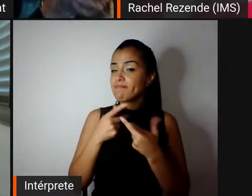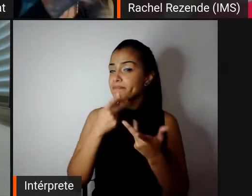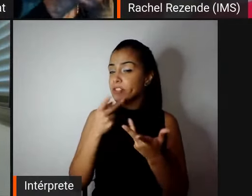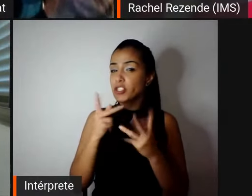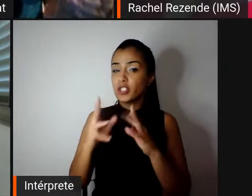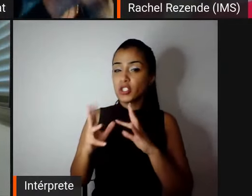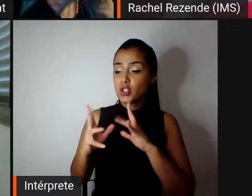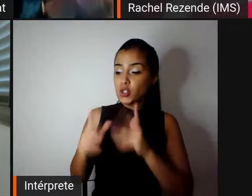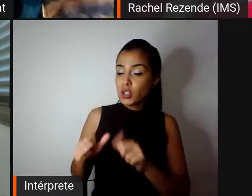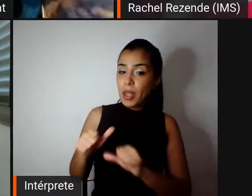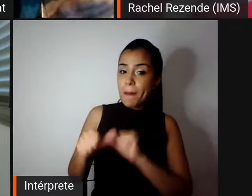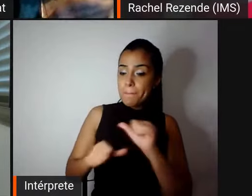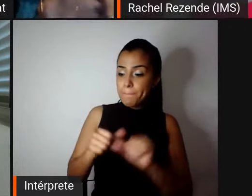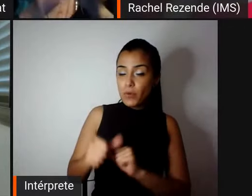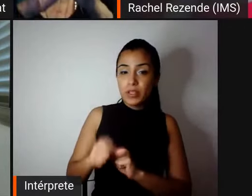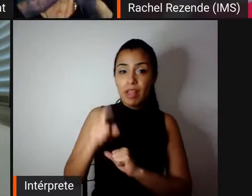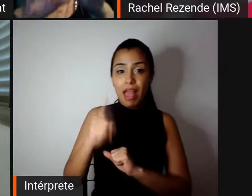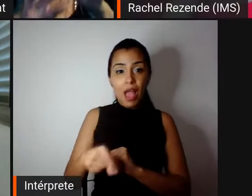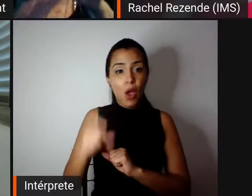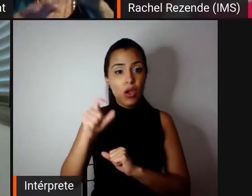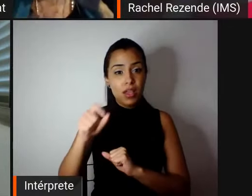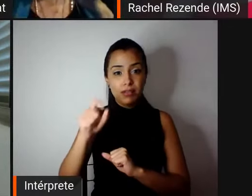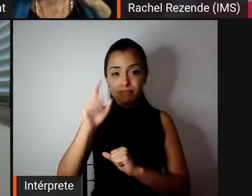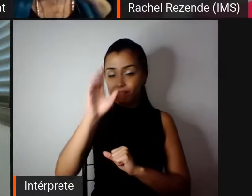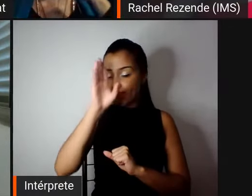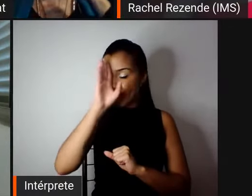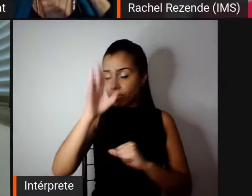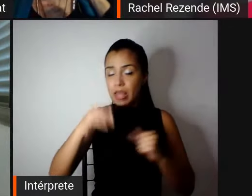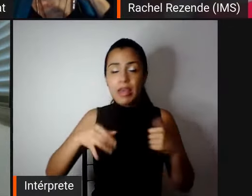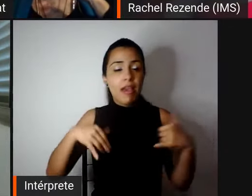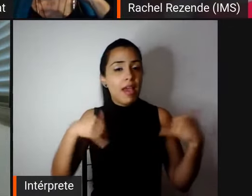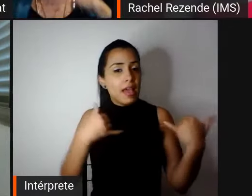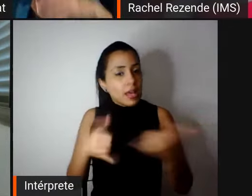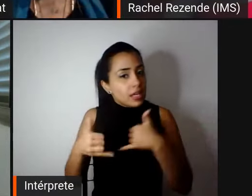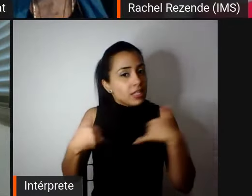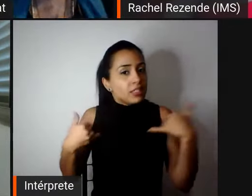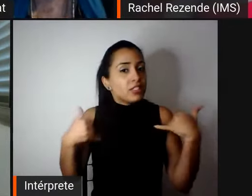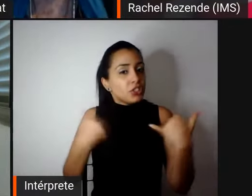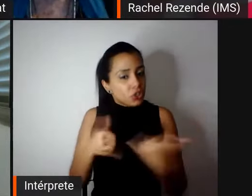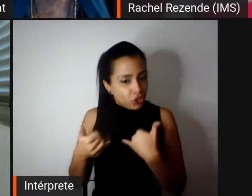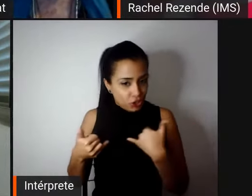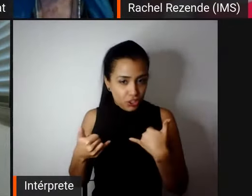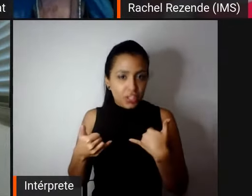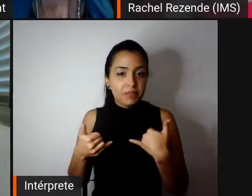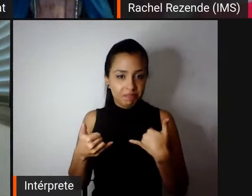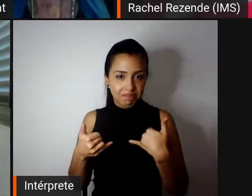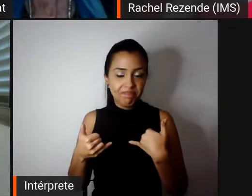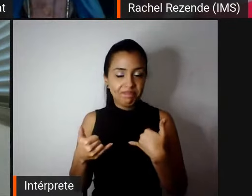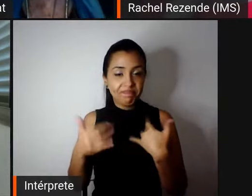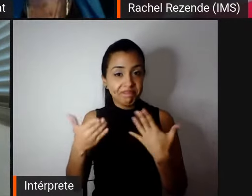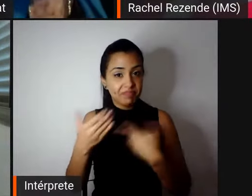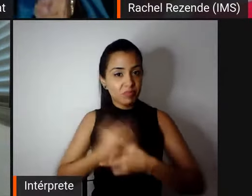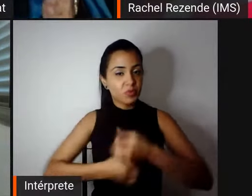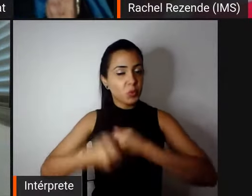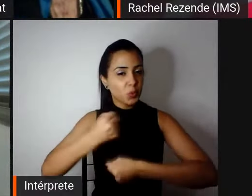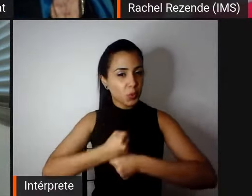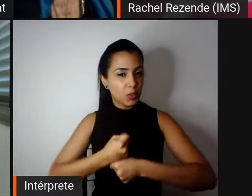falava da energia. Então, foi assim. Nos anos 60, eu tinha